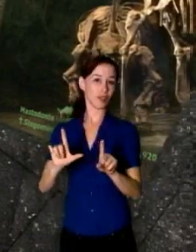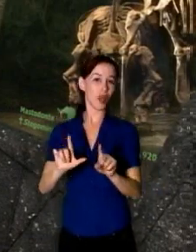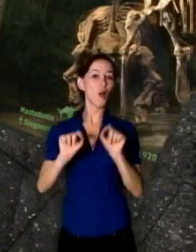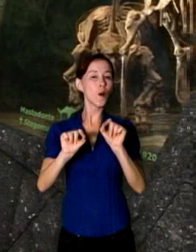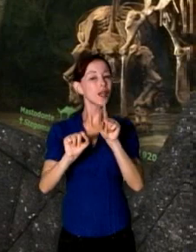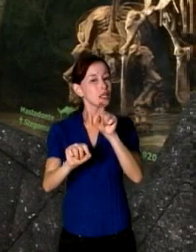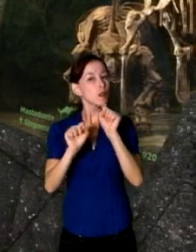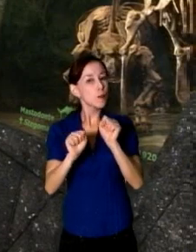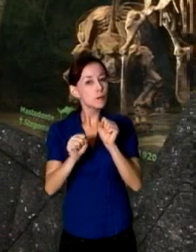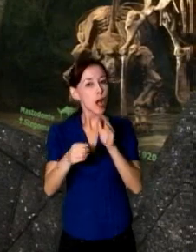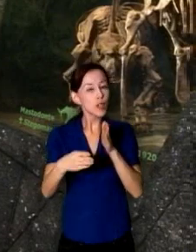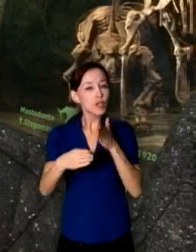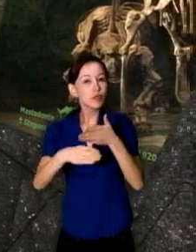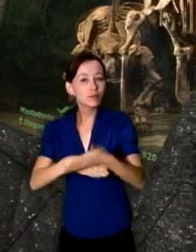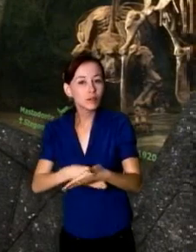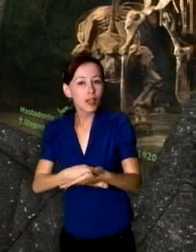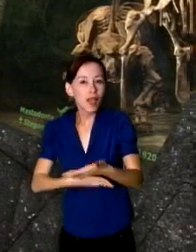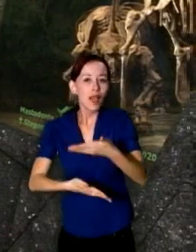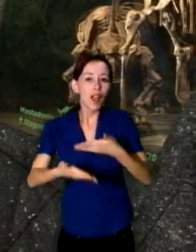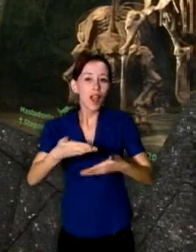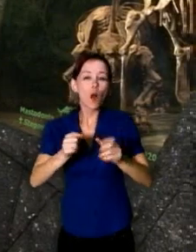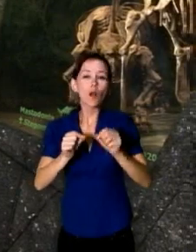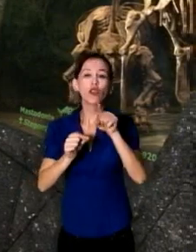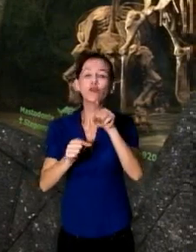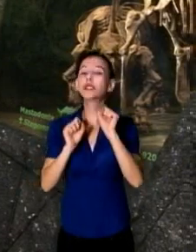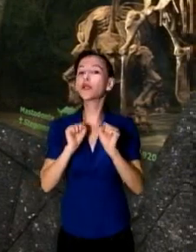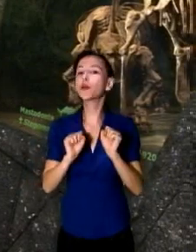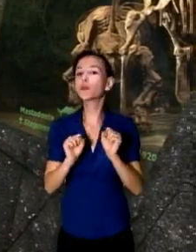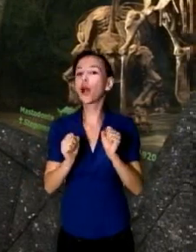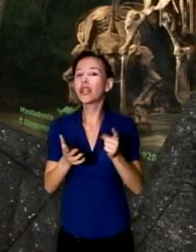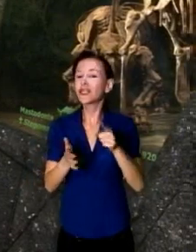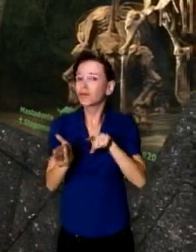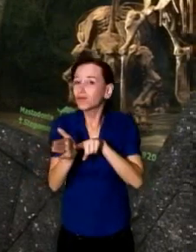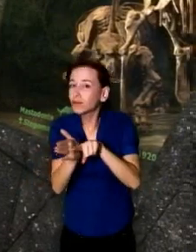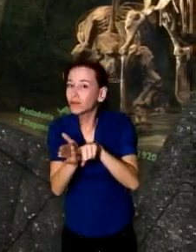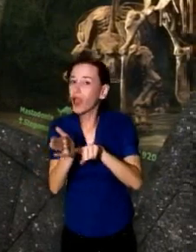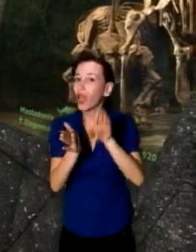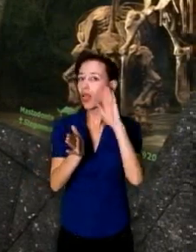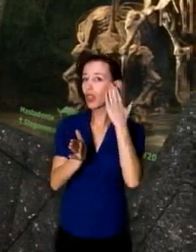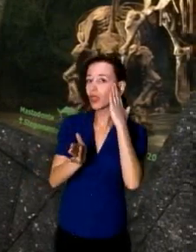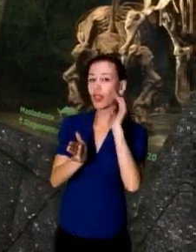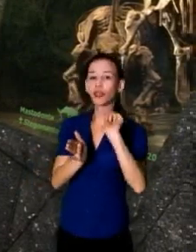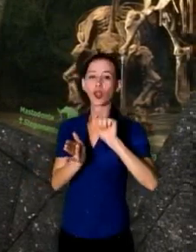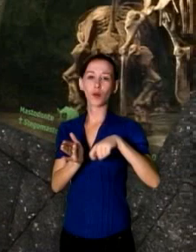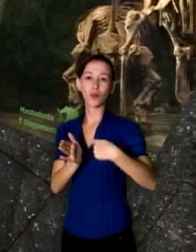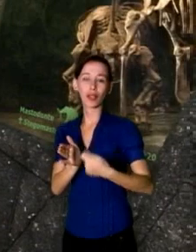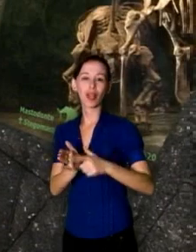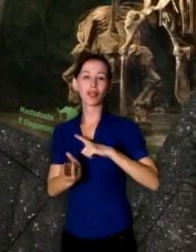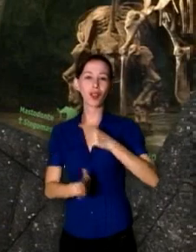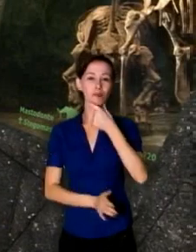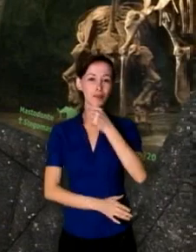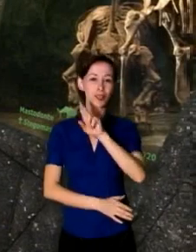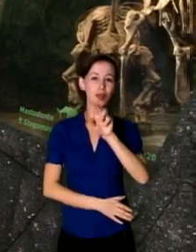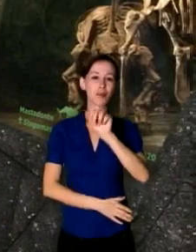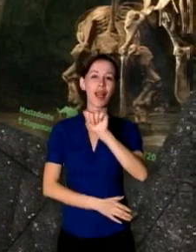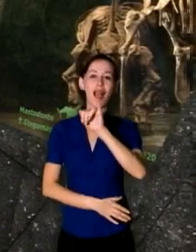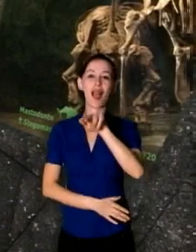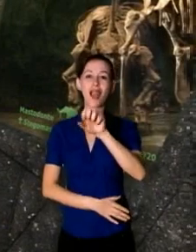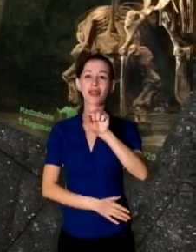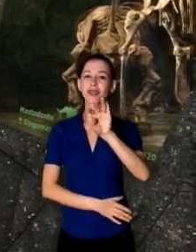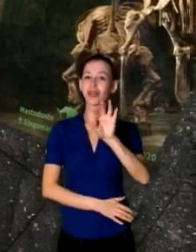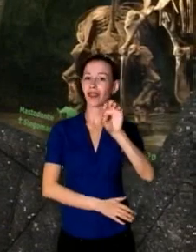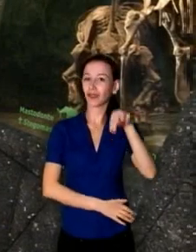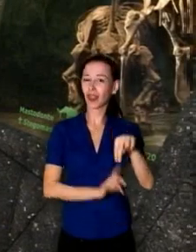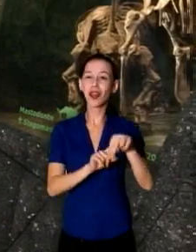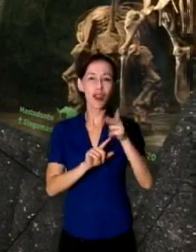você pode inferir desse objeto, o que você pode instigar, né? O Einstein que falava que o conhecimento ele